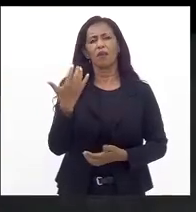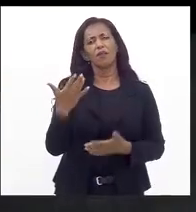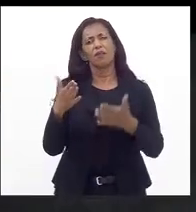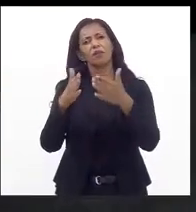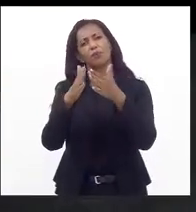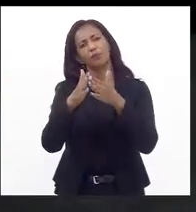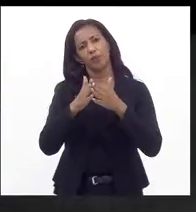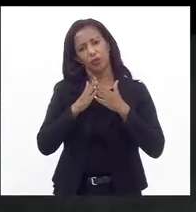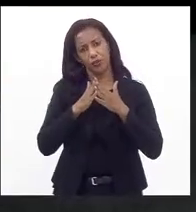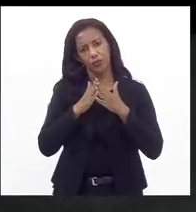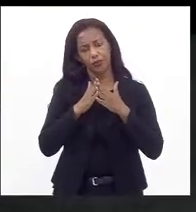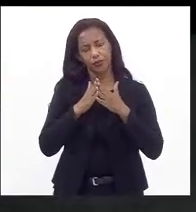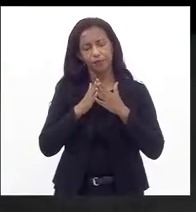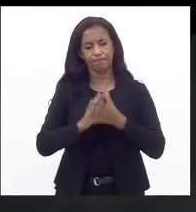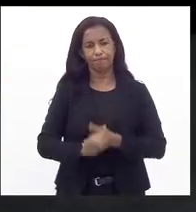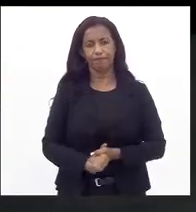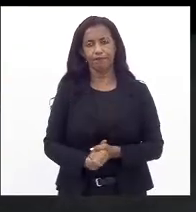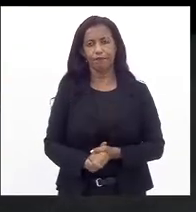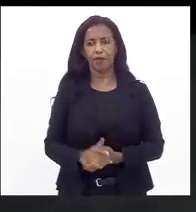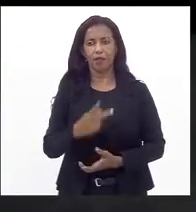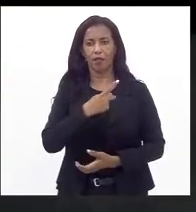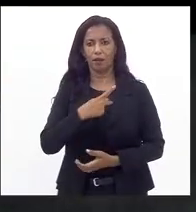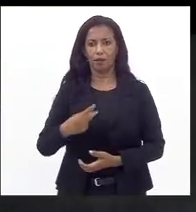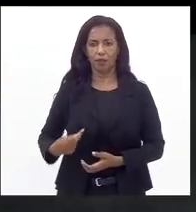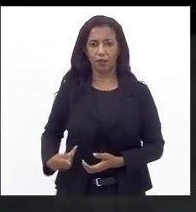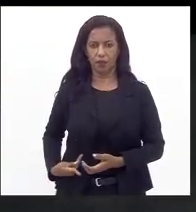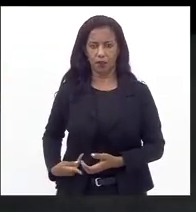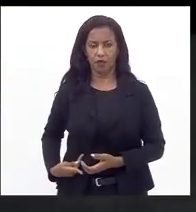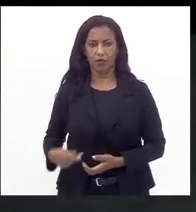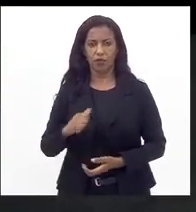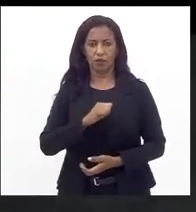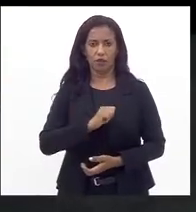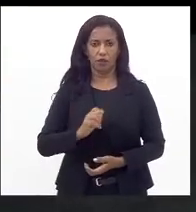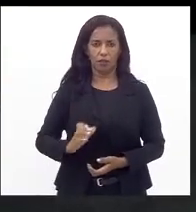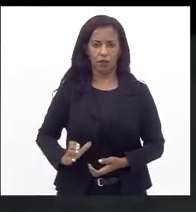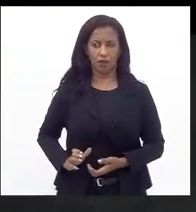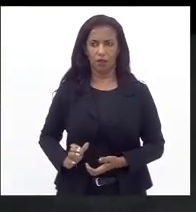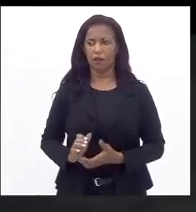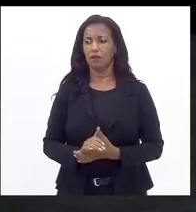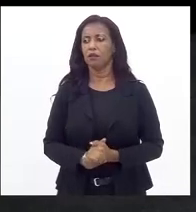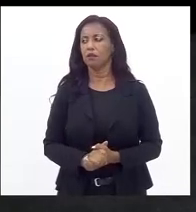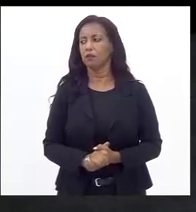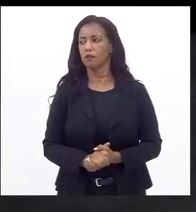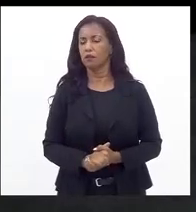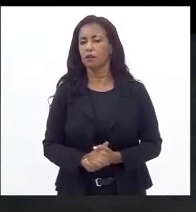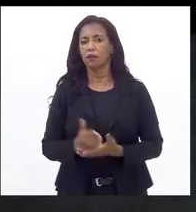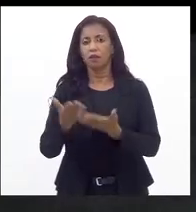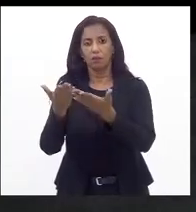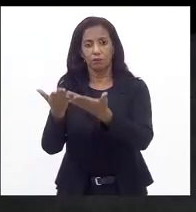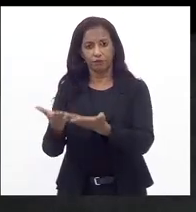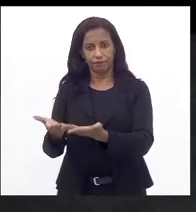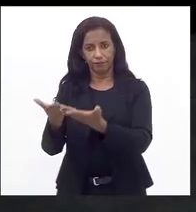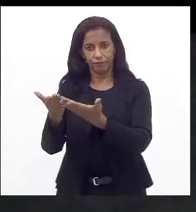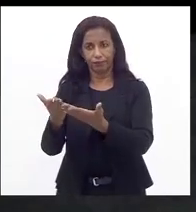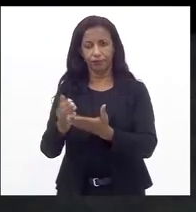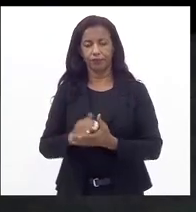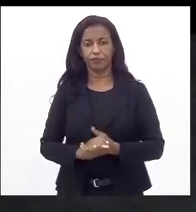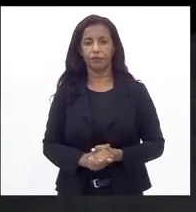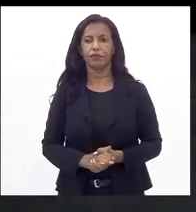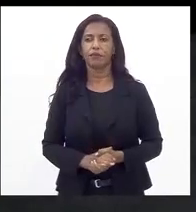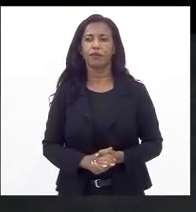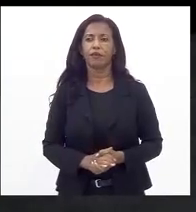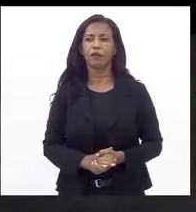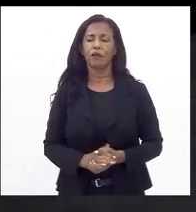apelo ao presidente André Ceciliano e a vossa excelência